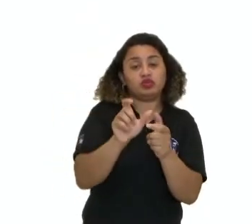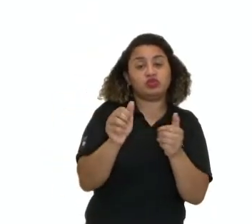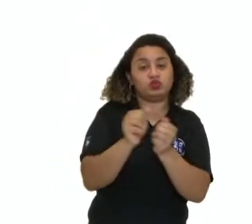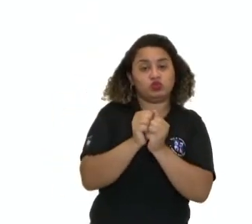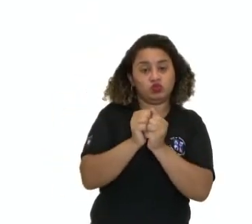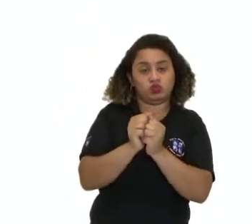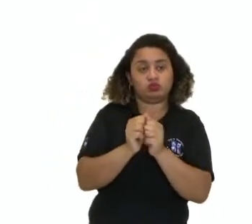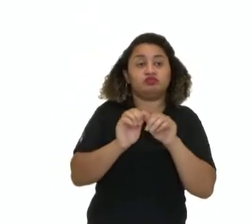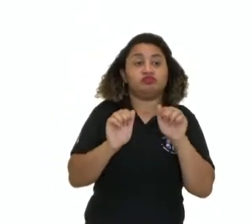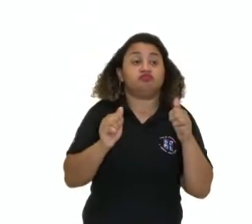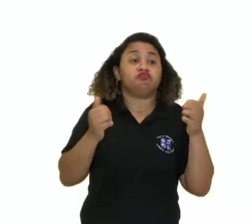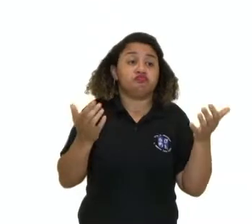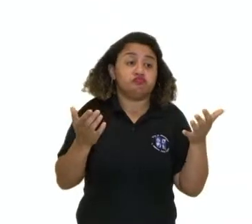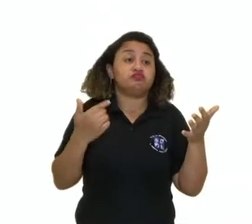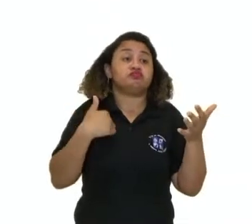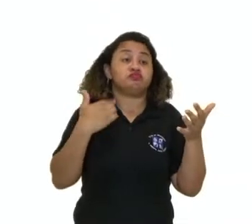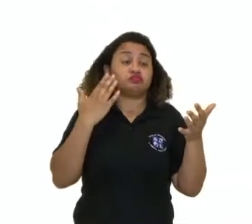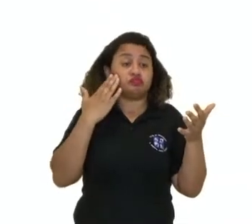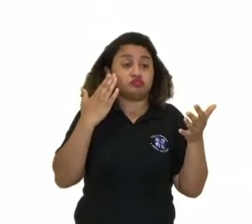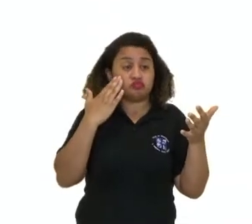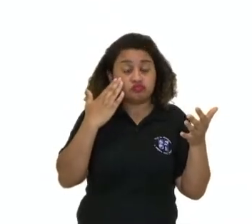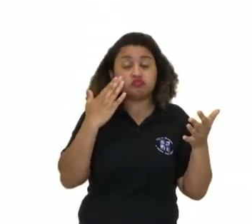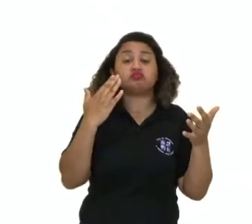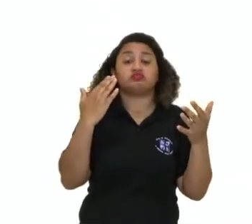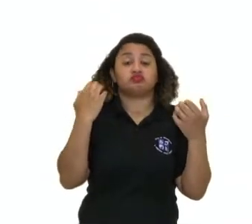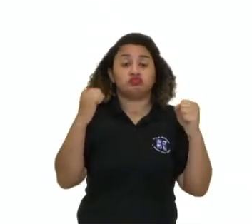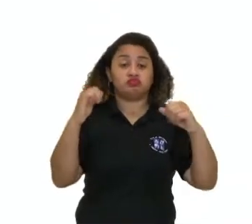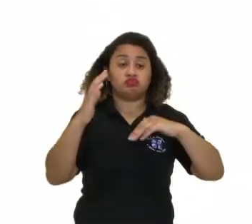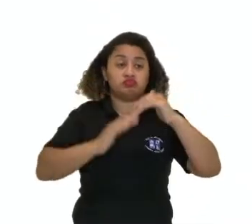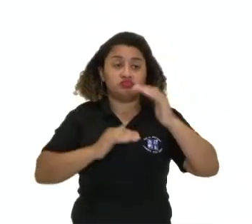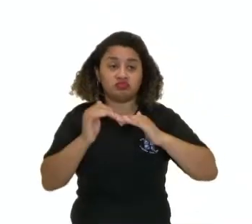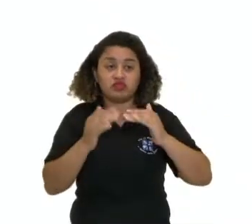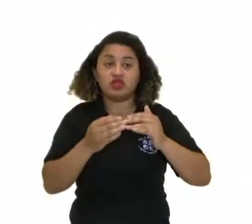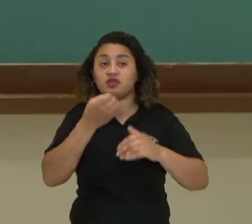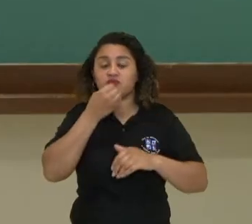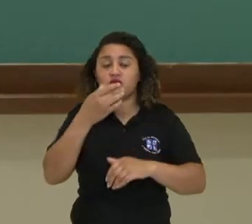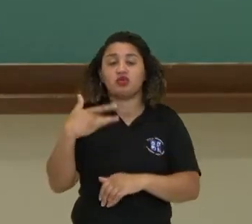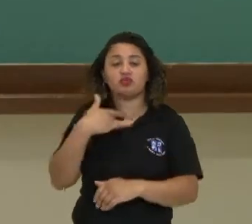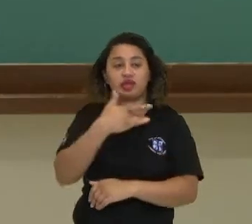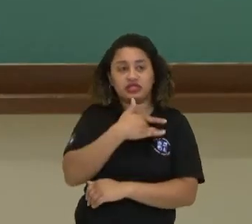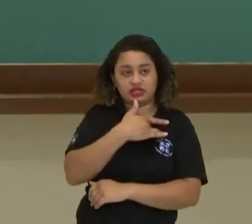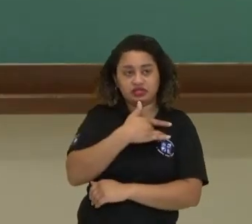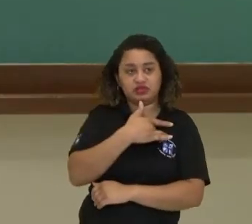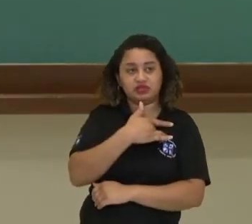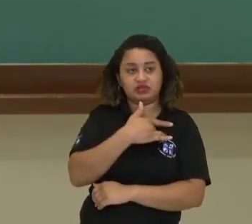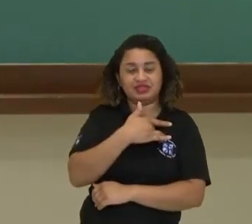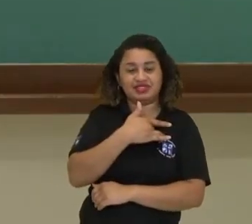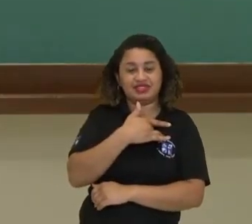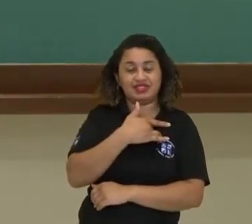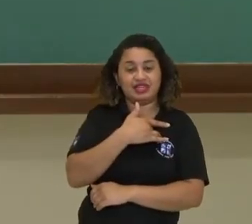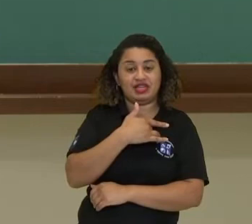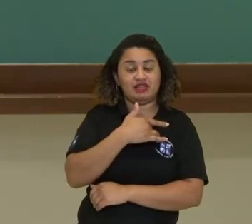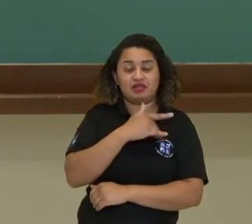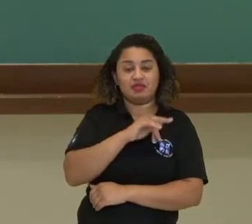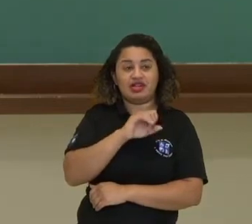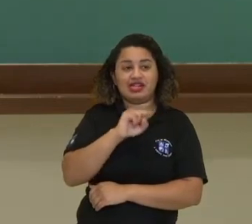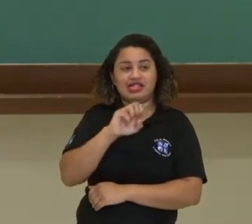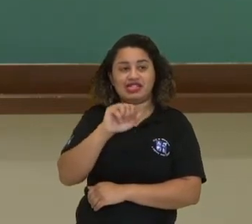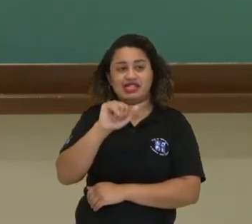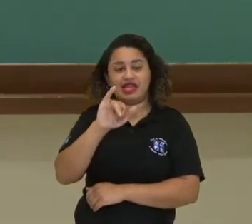saiba que o exercício faz bem à saúde ó eu não posso dizer embora saiba-se é embora você